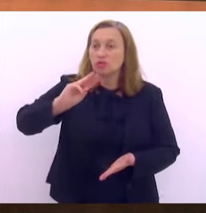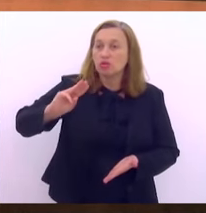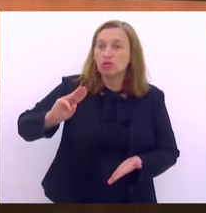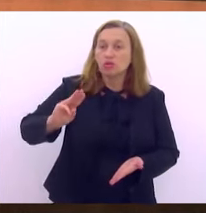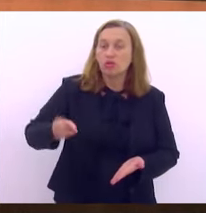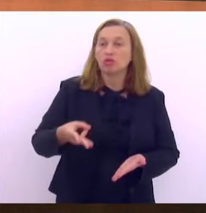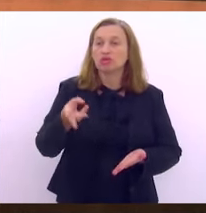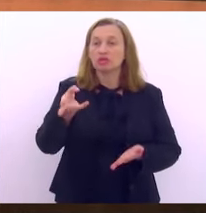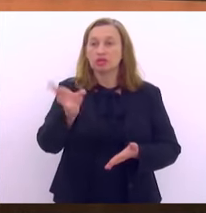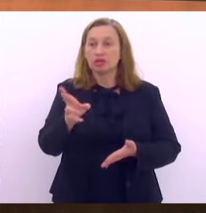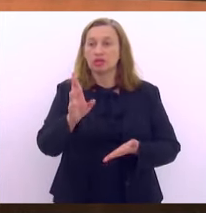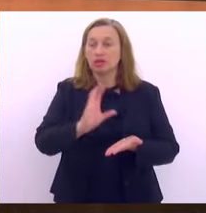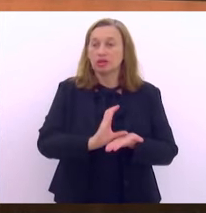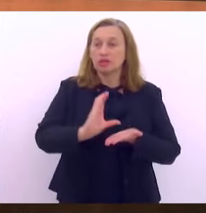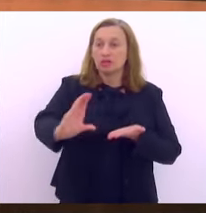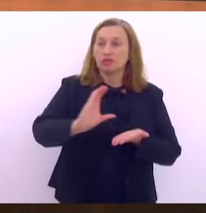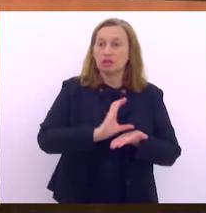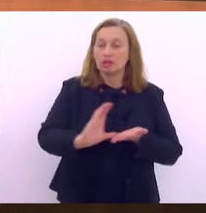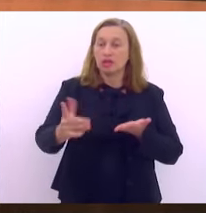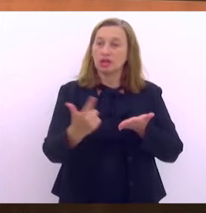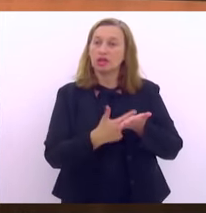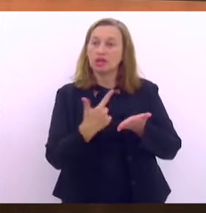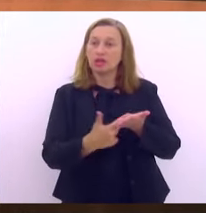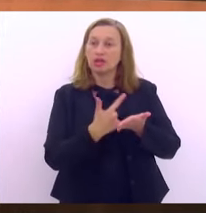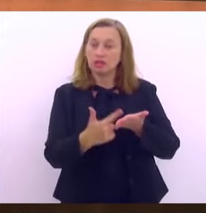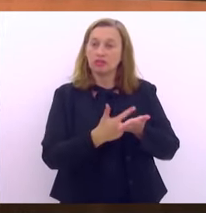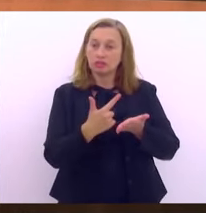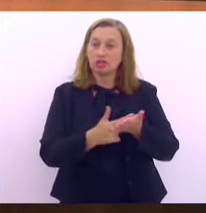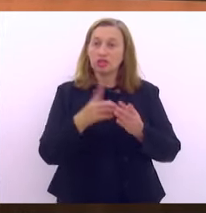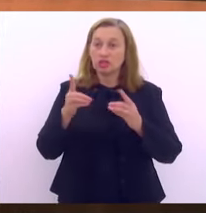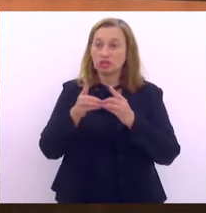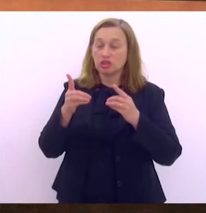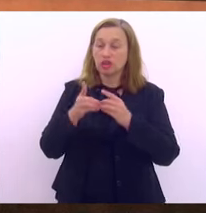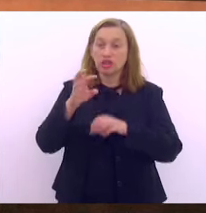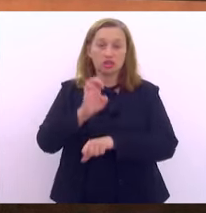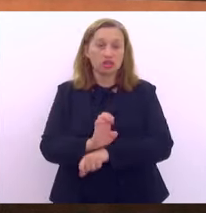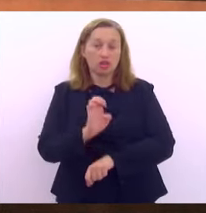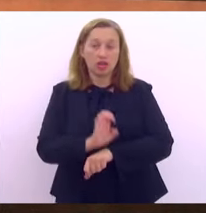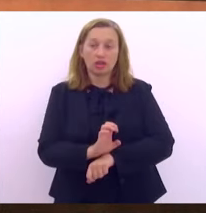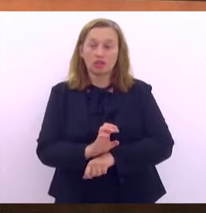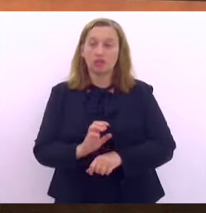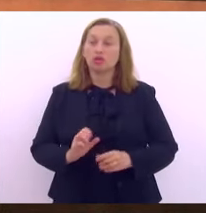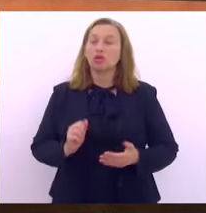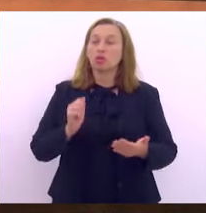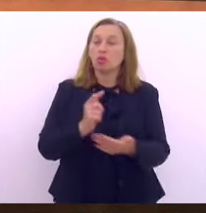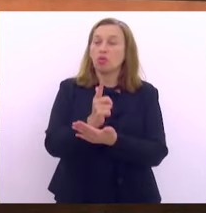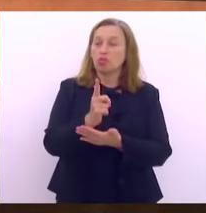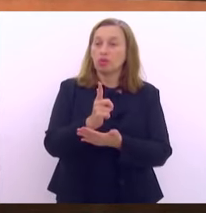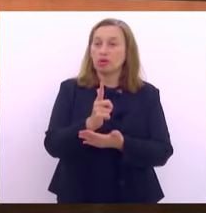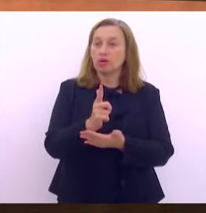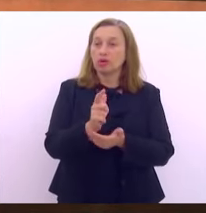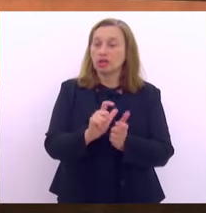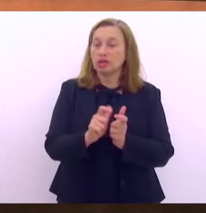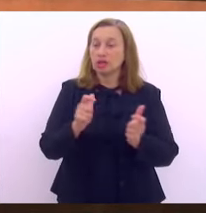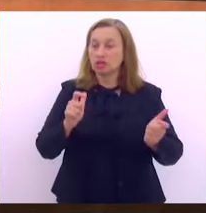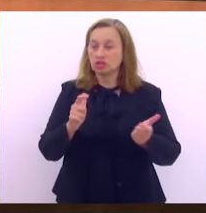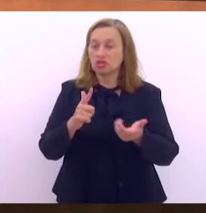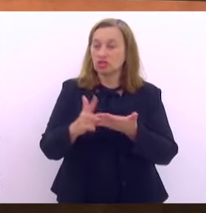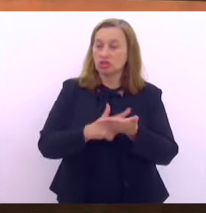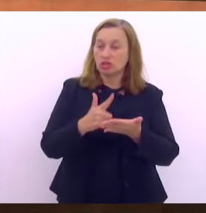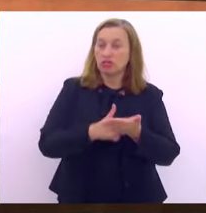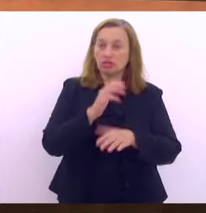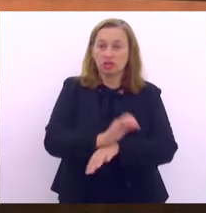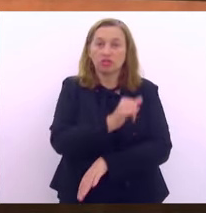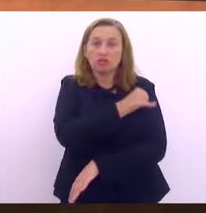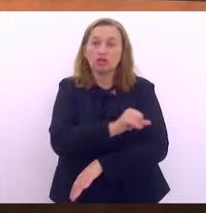R$ 618 milhões, para fornecer livros paradidáticos para o Estado, na maior compra de livros da história do Estado do Rio de Janeiro. Essa